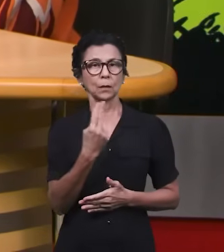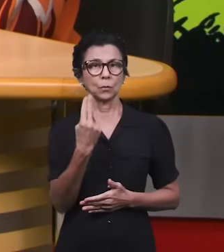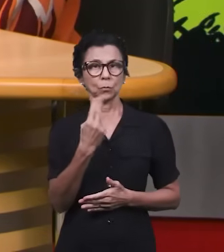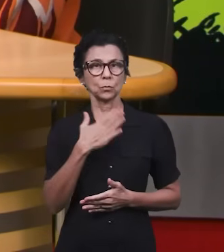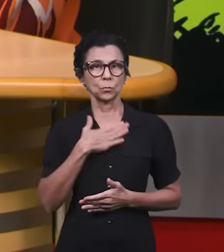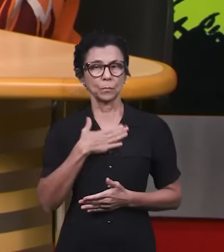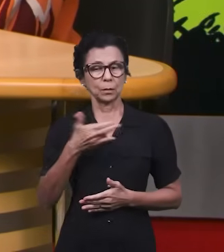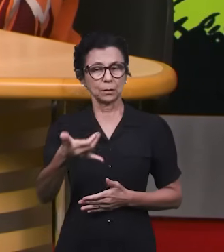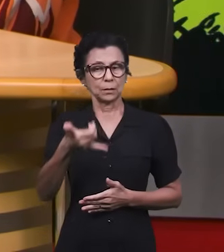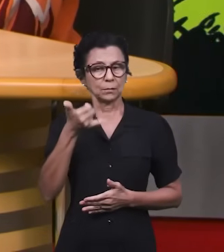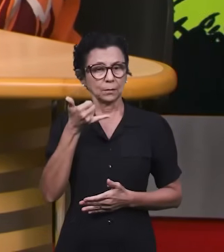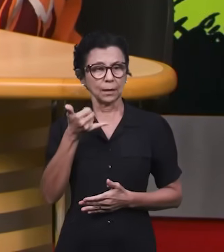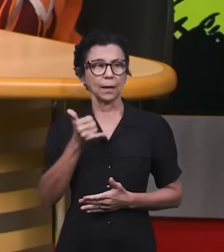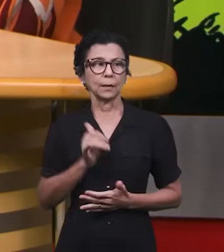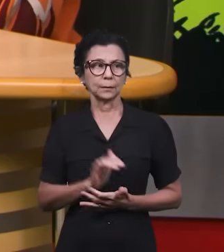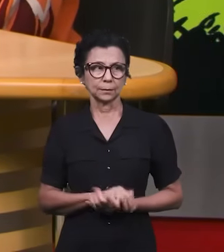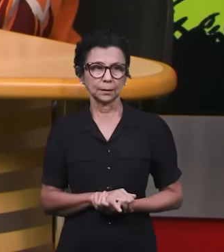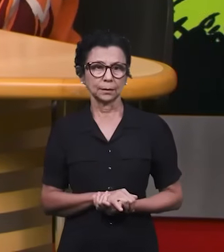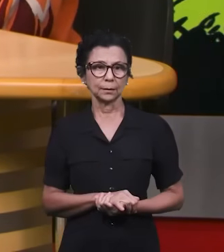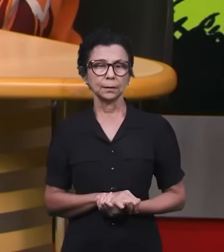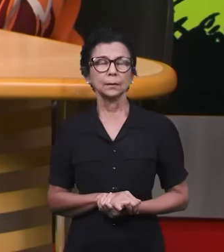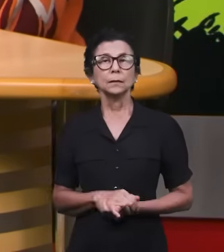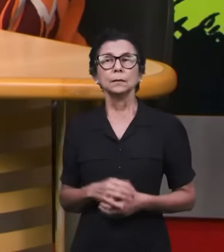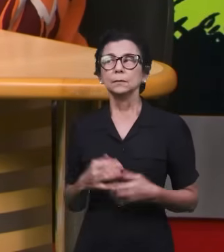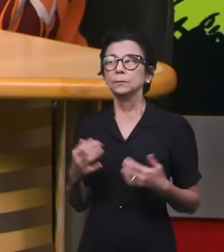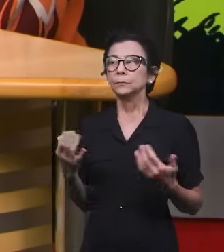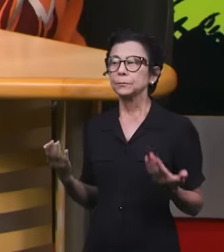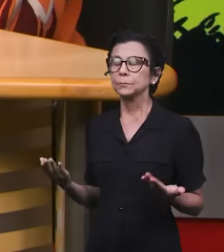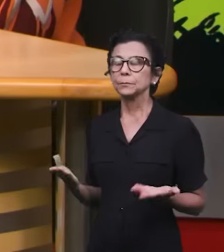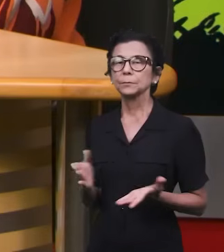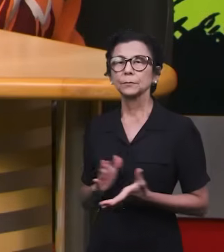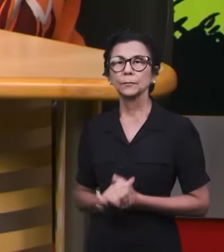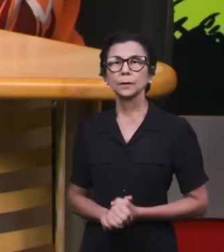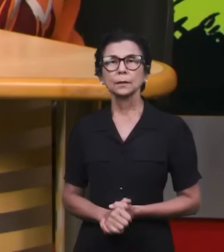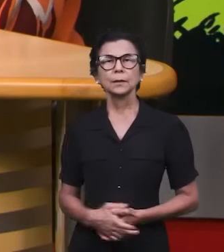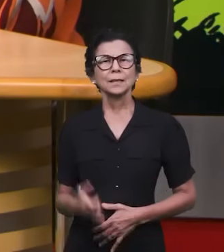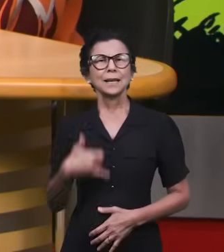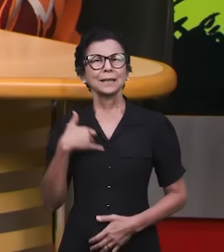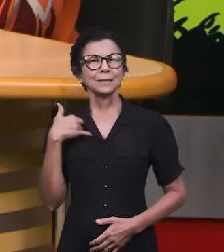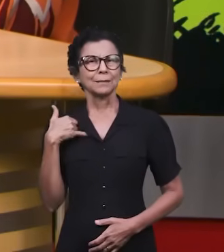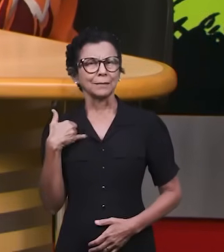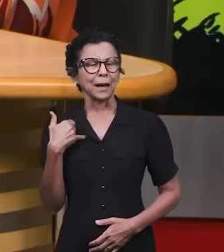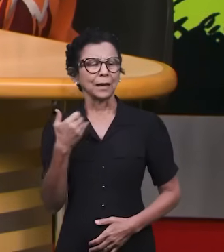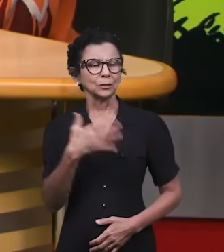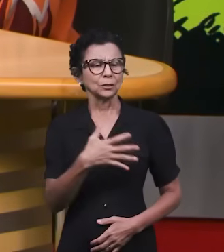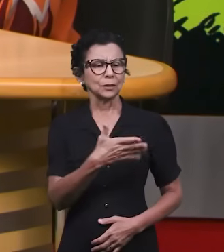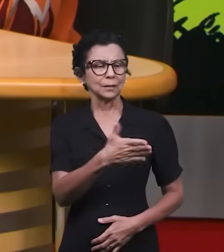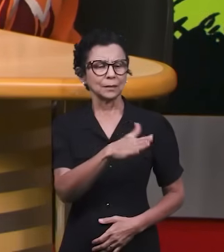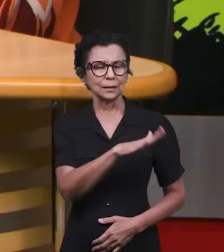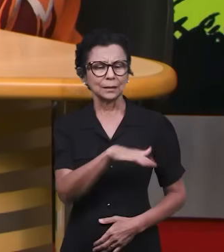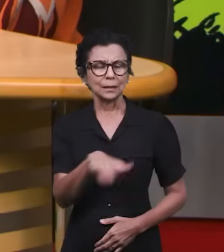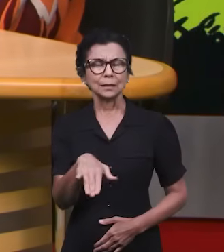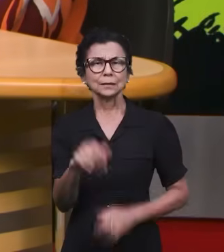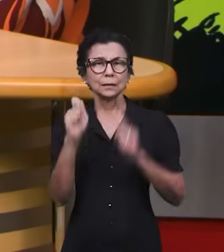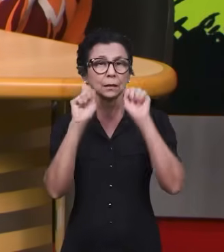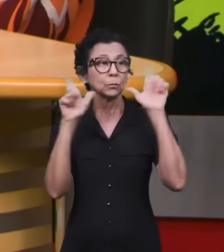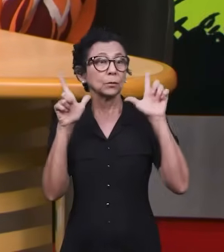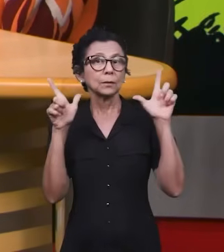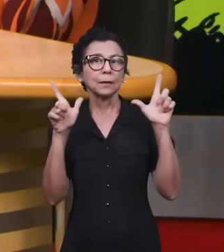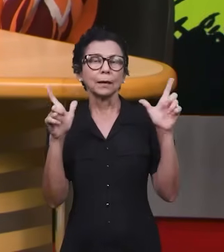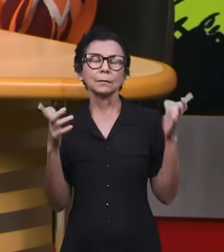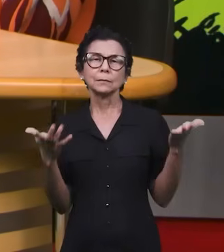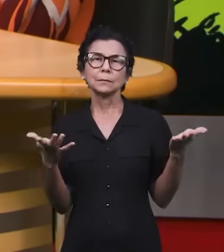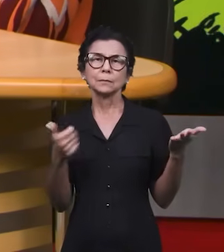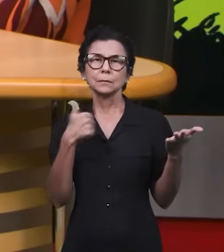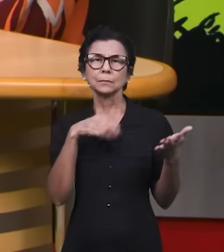estamos vendo, estamos acompanhando o que elas estão vendo, o que elas estão escrevendo. E aí, Vanessa, eu